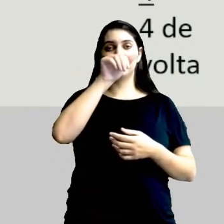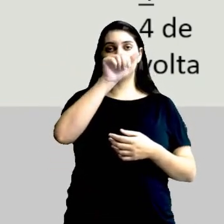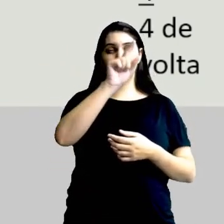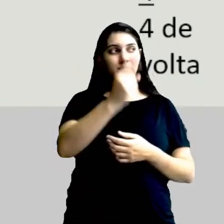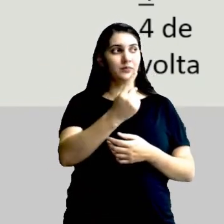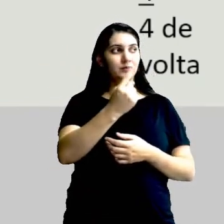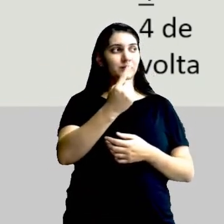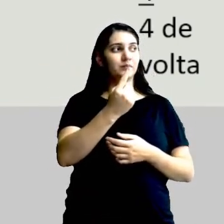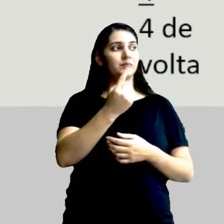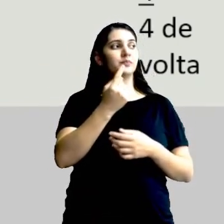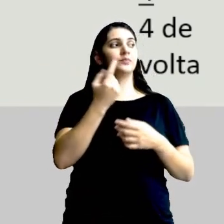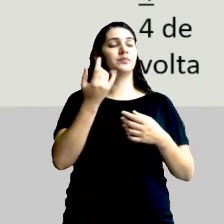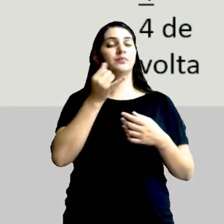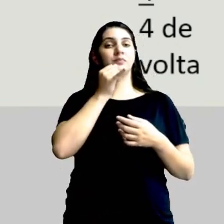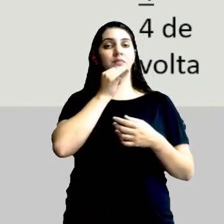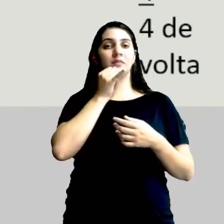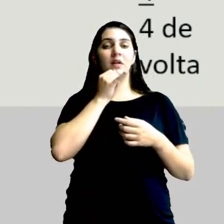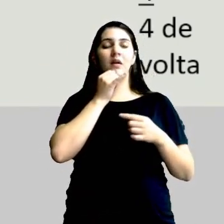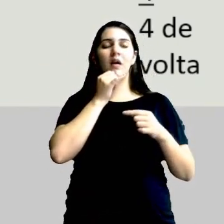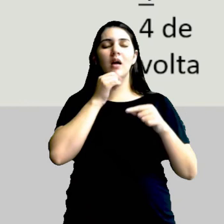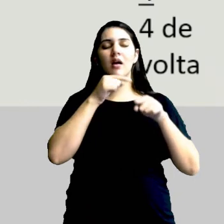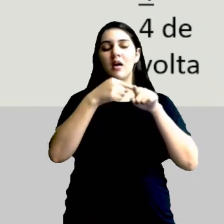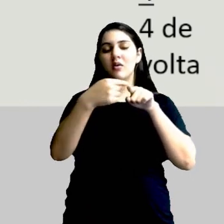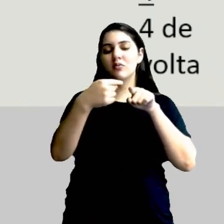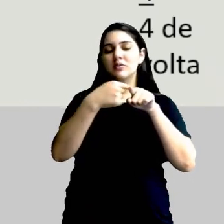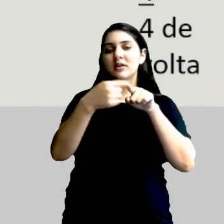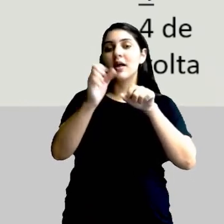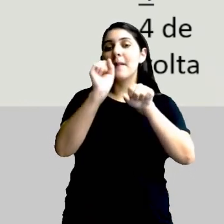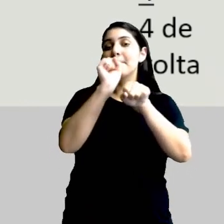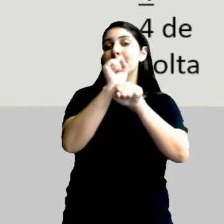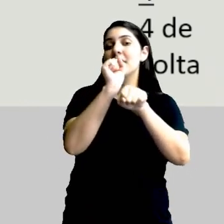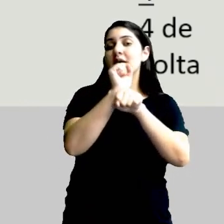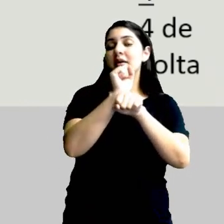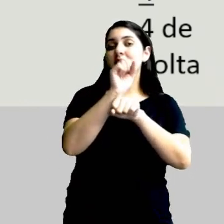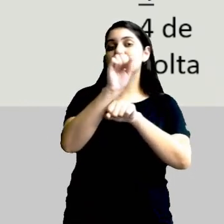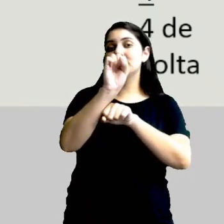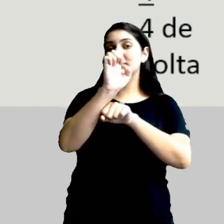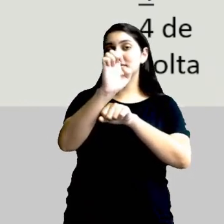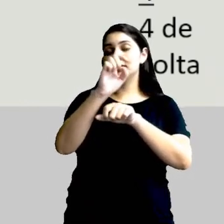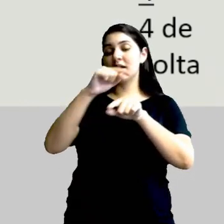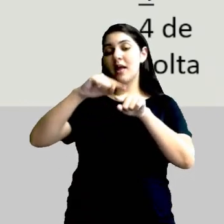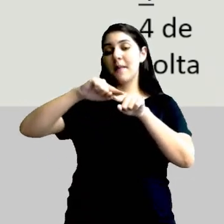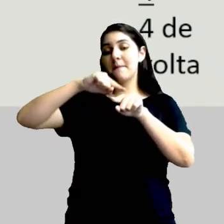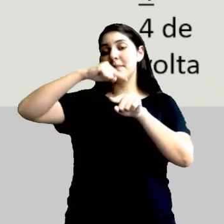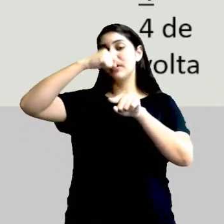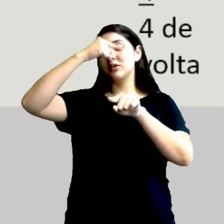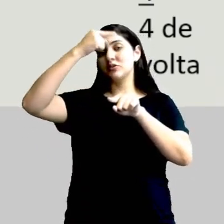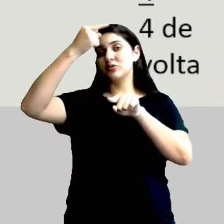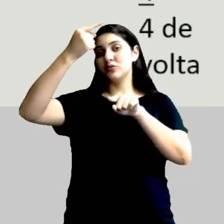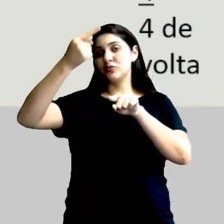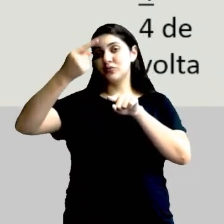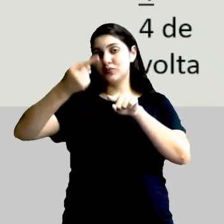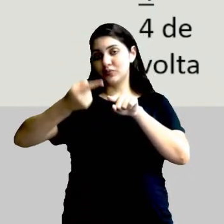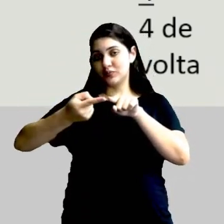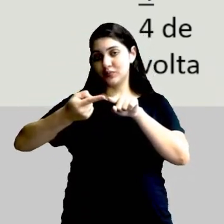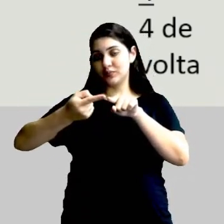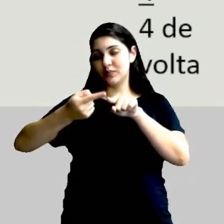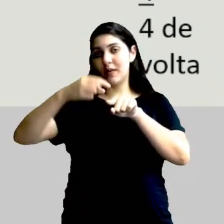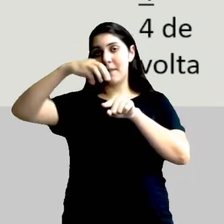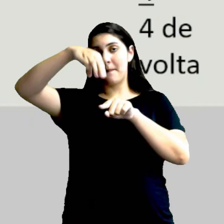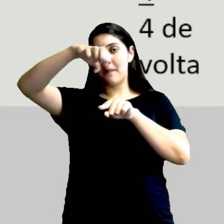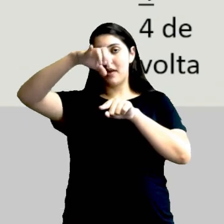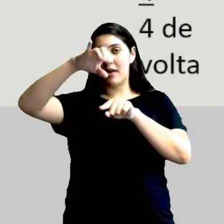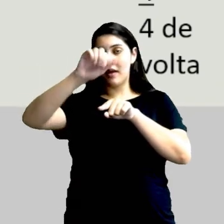você deverá indicar aonde a seta ia parar se ela desse um giro de meia